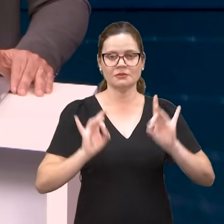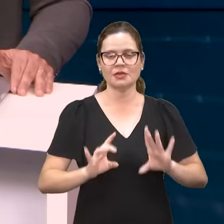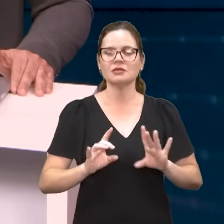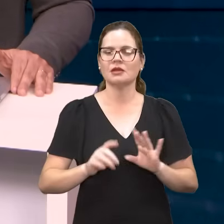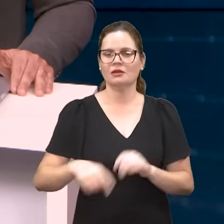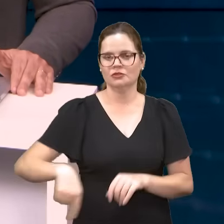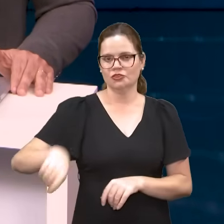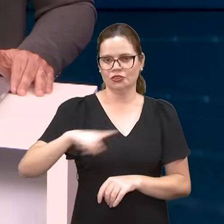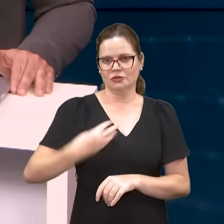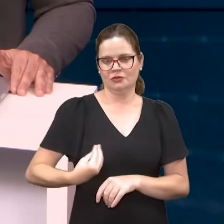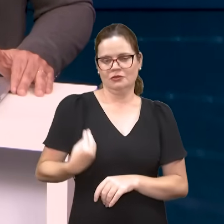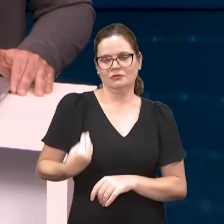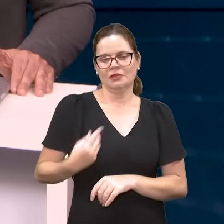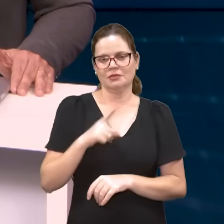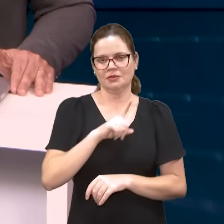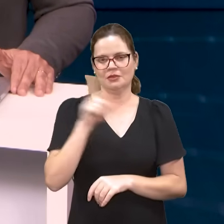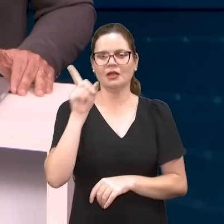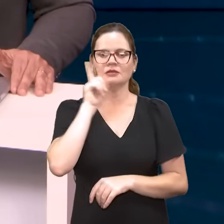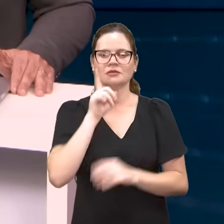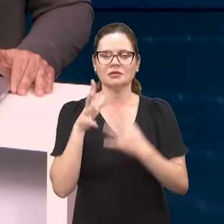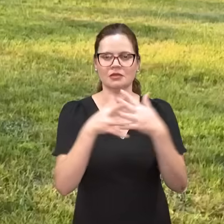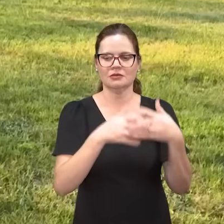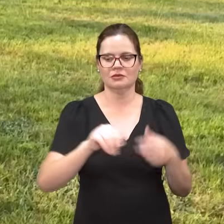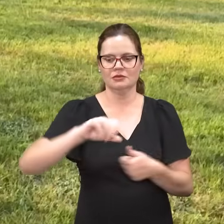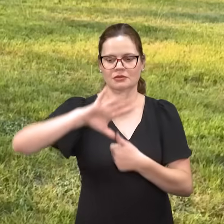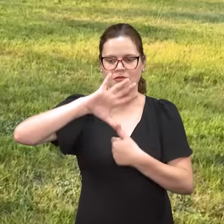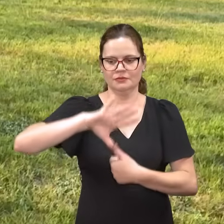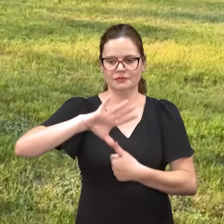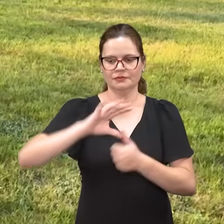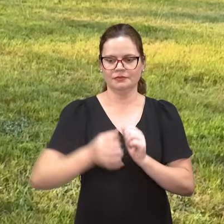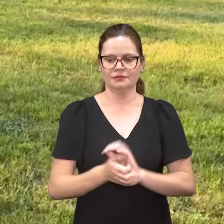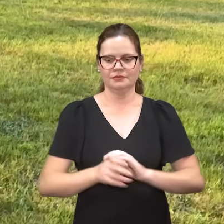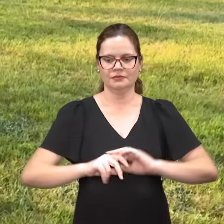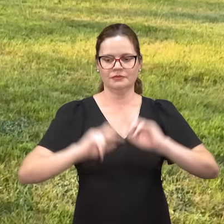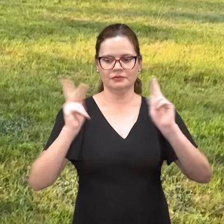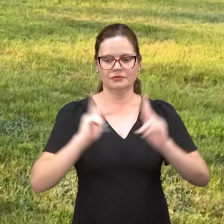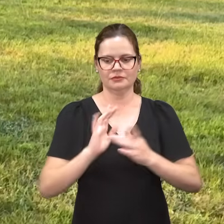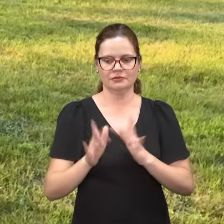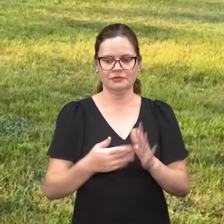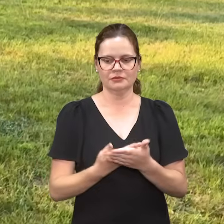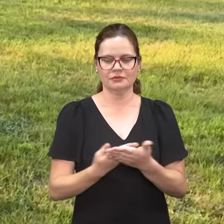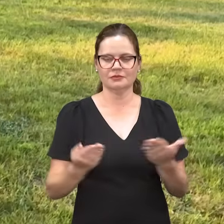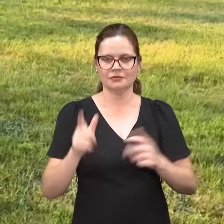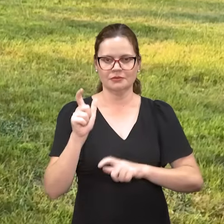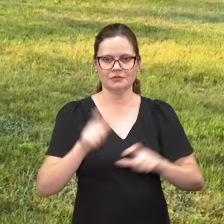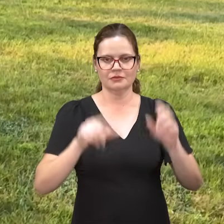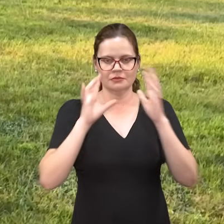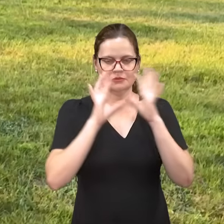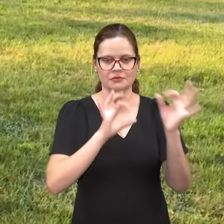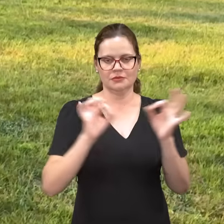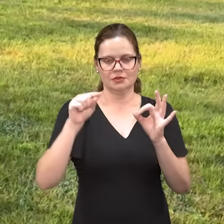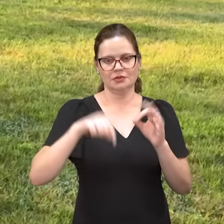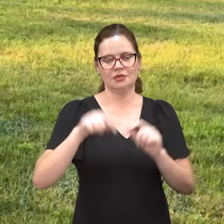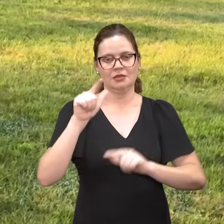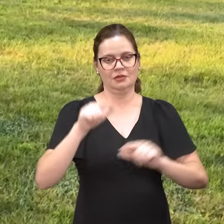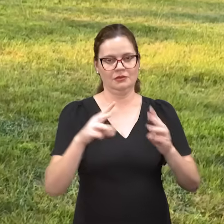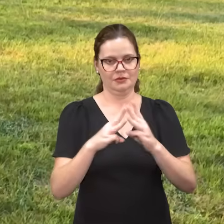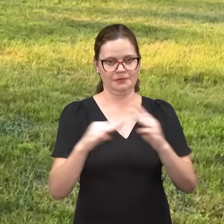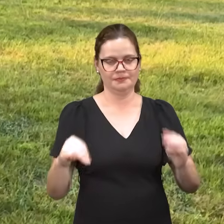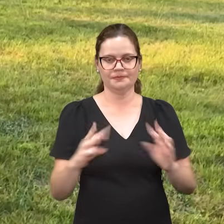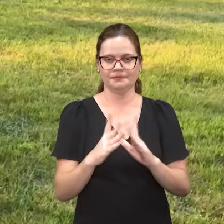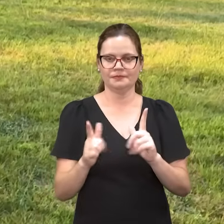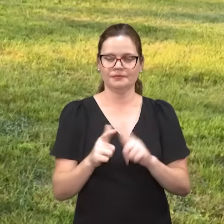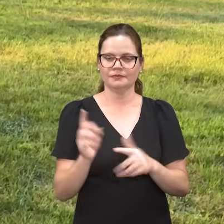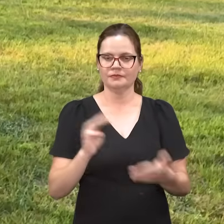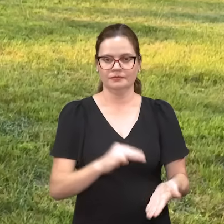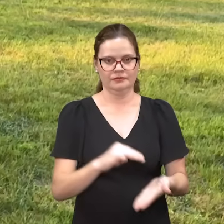sido vivenciado na América do Norte. Isabela. A paz do Senhor Jesus Jorge e a você que assiste à TV Manaim. As